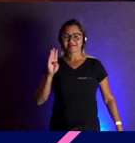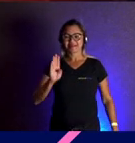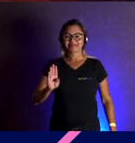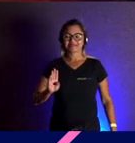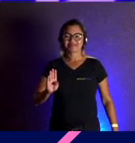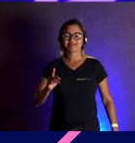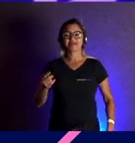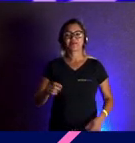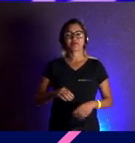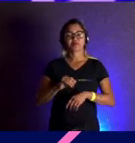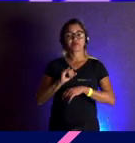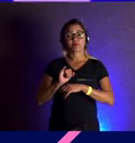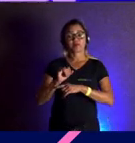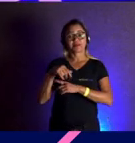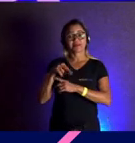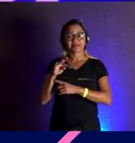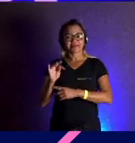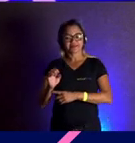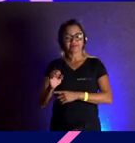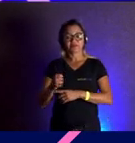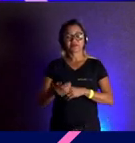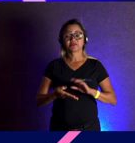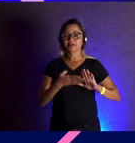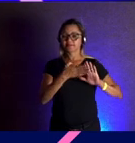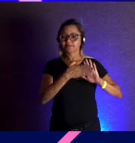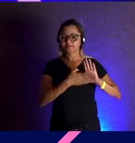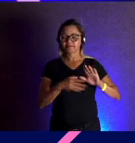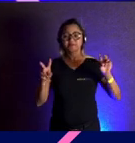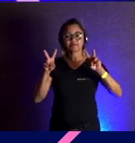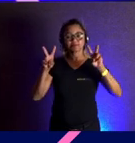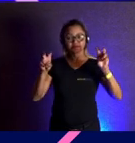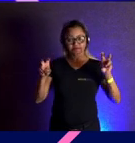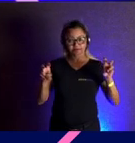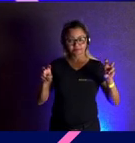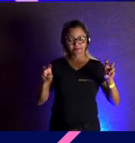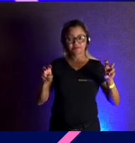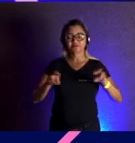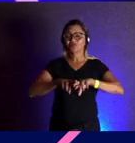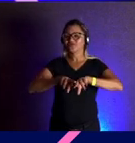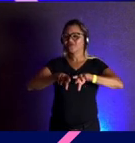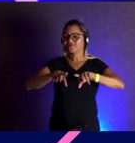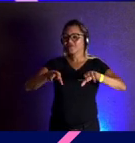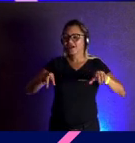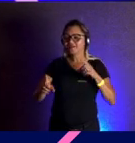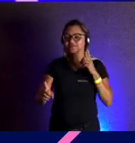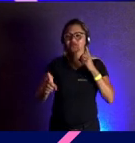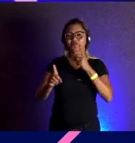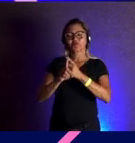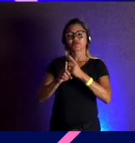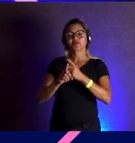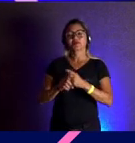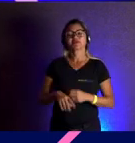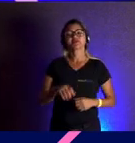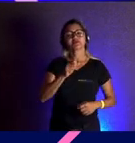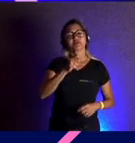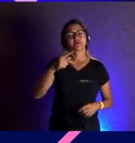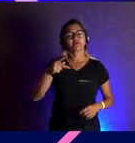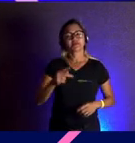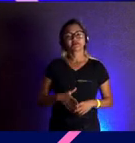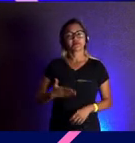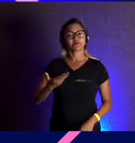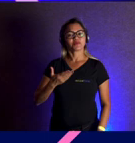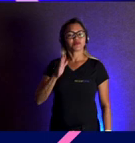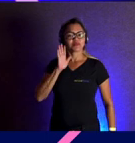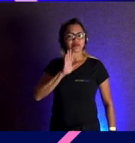vocês querem pautas, são fartas as pautas que a gente encontra nessas plataformas, que são muito